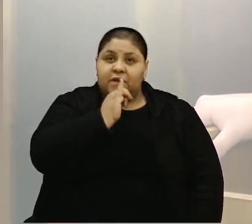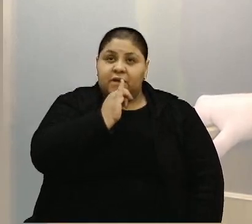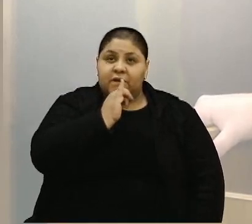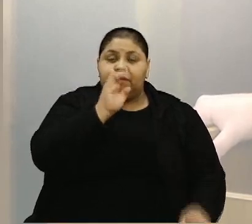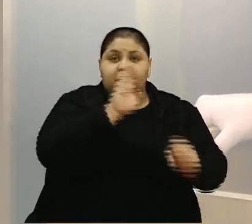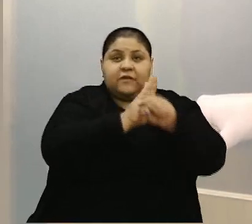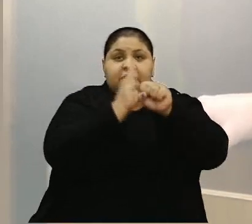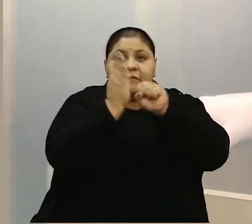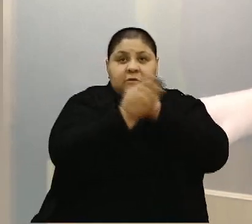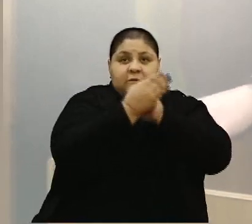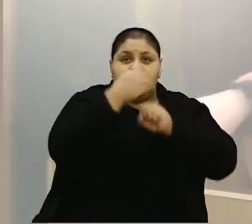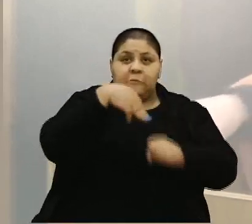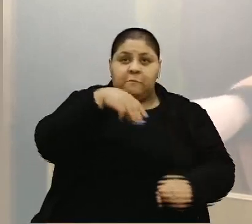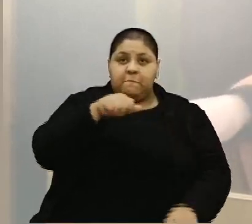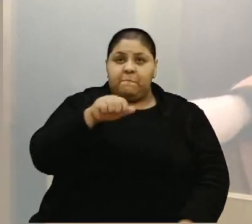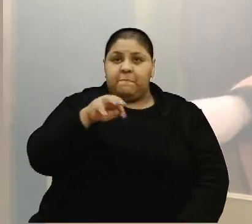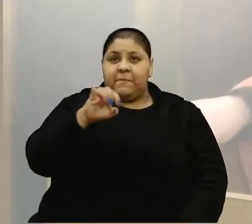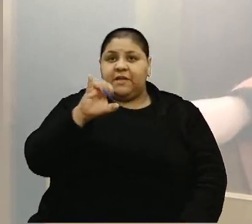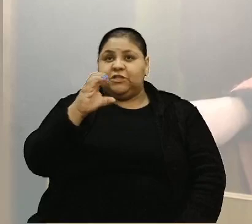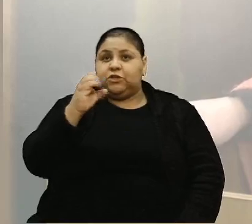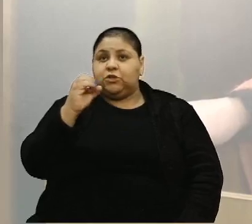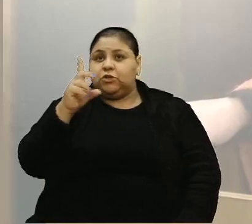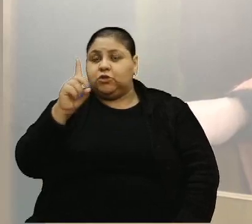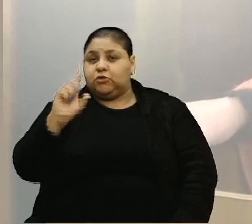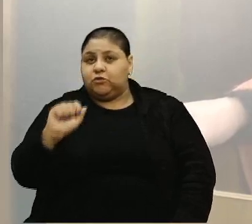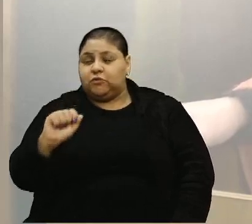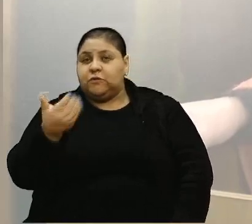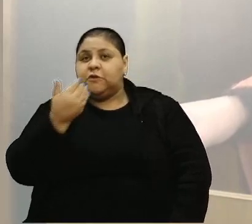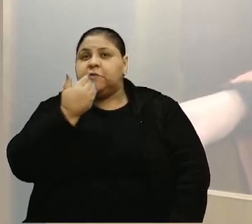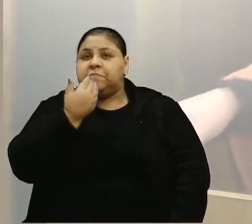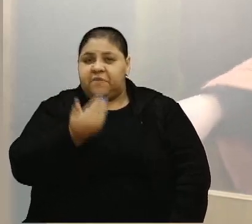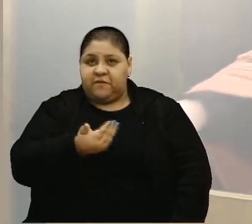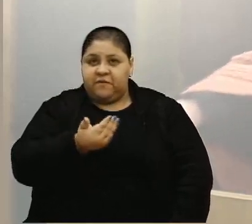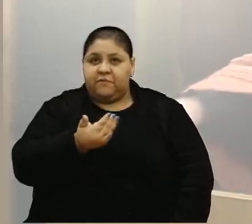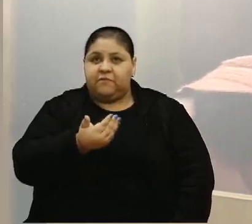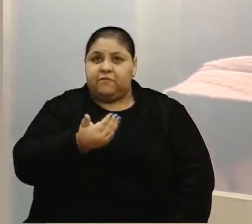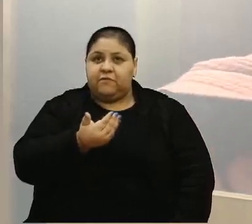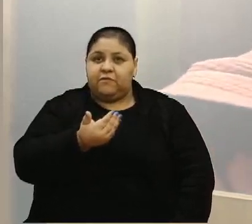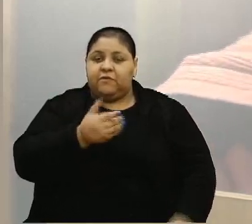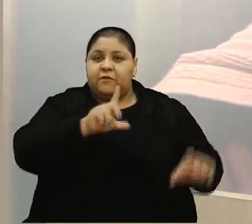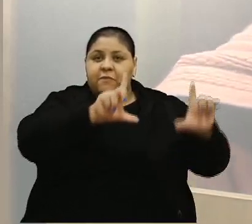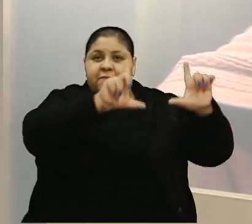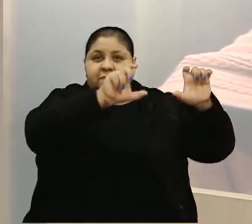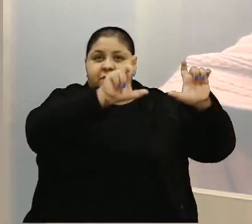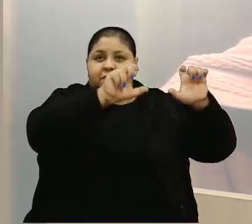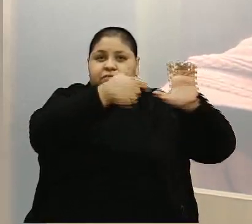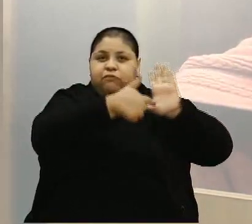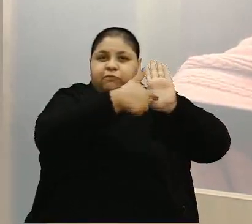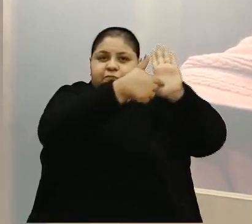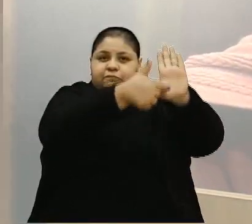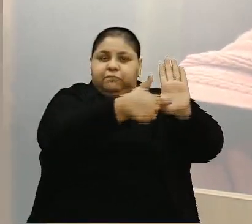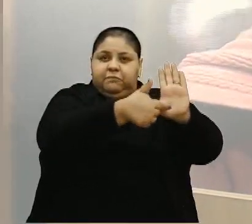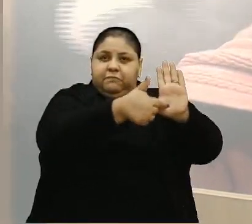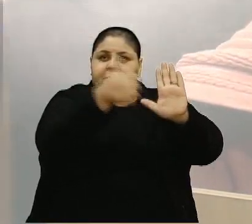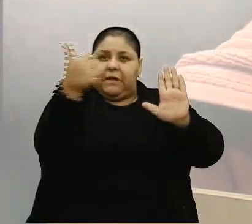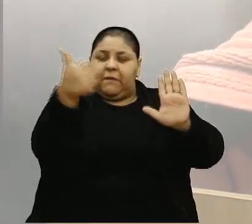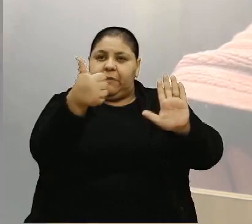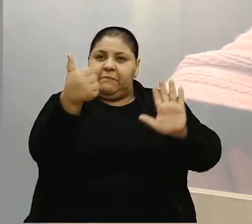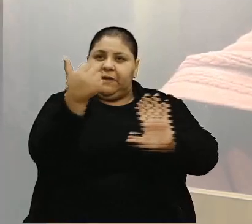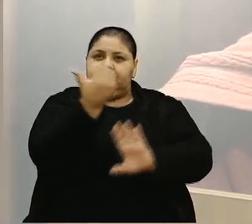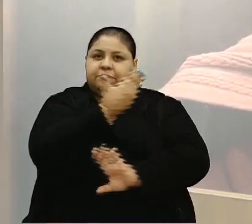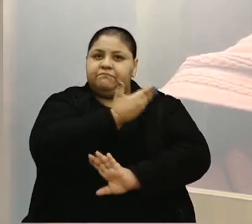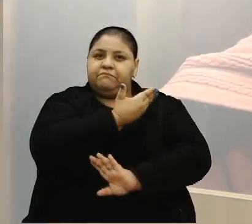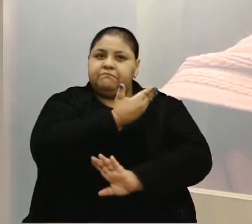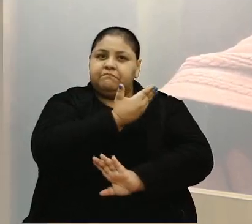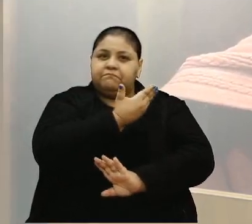bairro Matioda. Eu já peço para que seja posto a primeira imagem aqui,